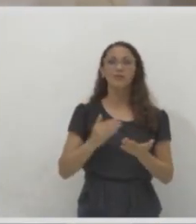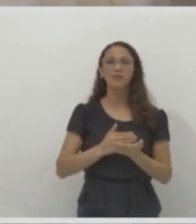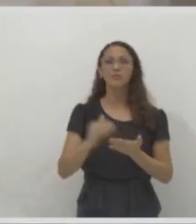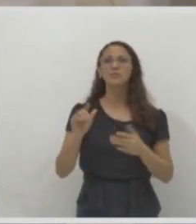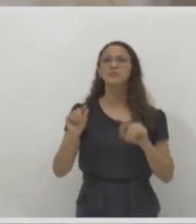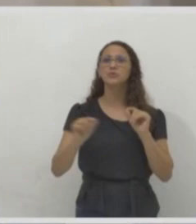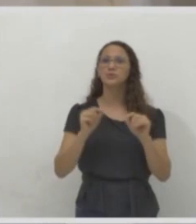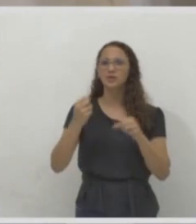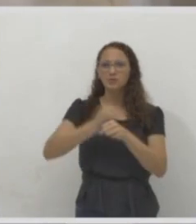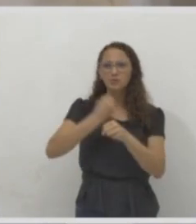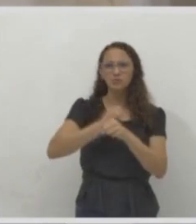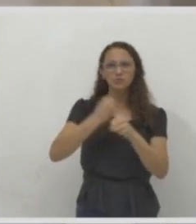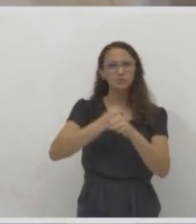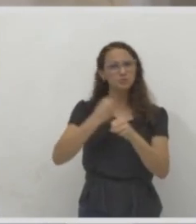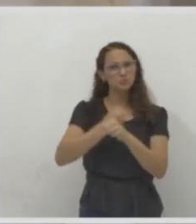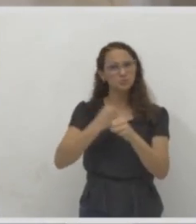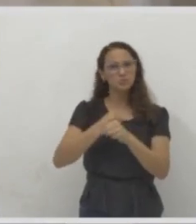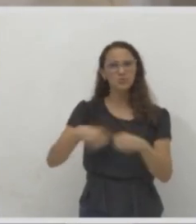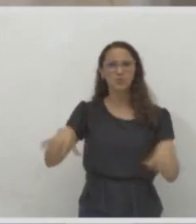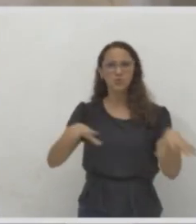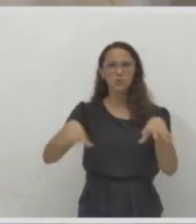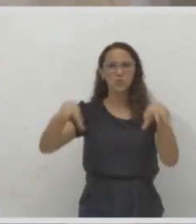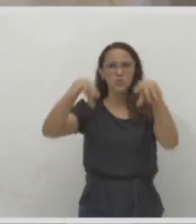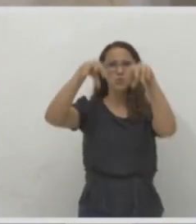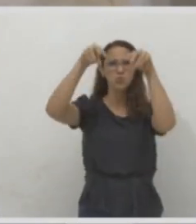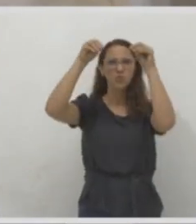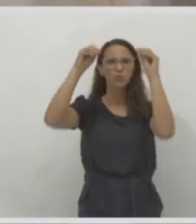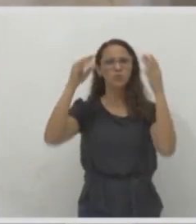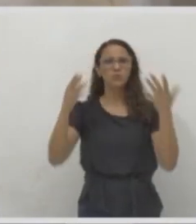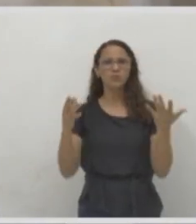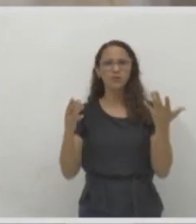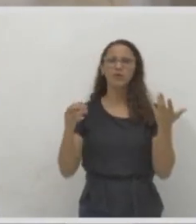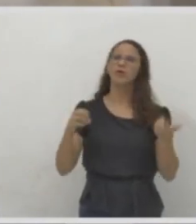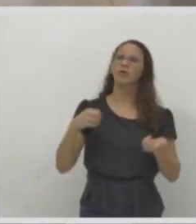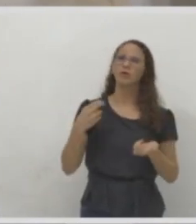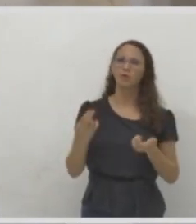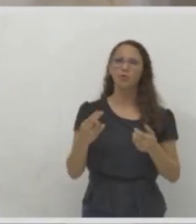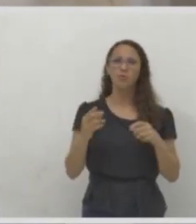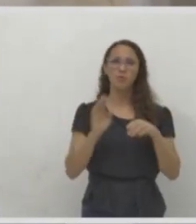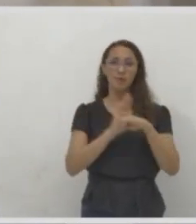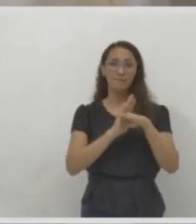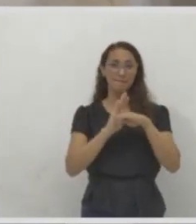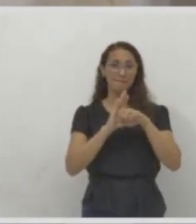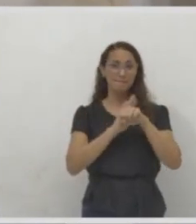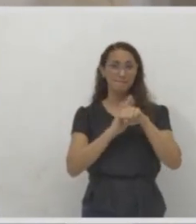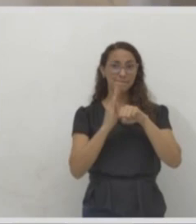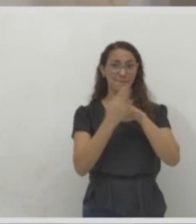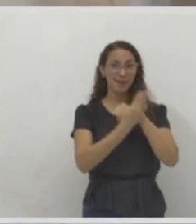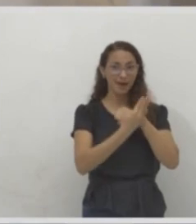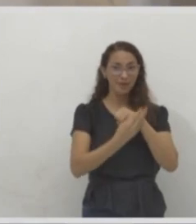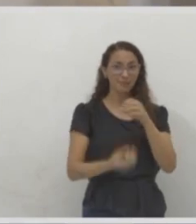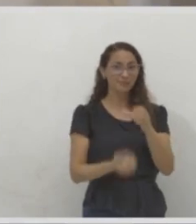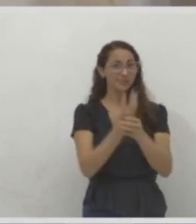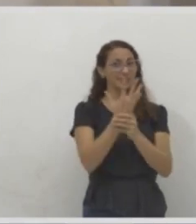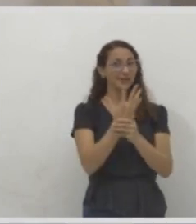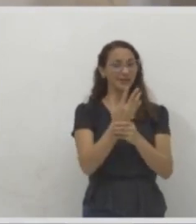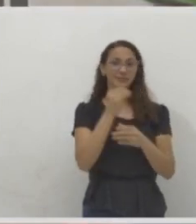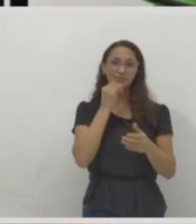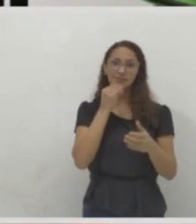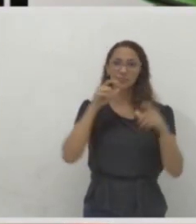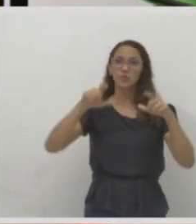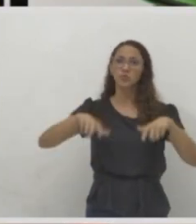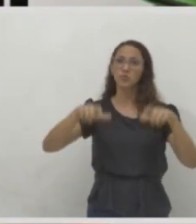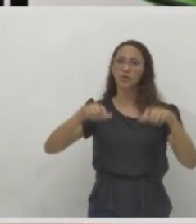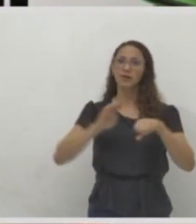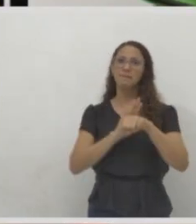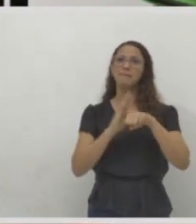pavimentadas ruas, bairros foram criados. Ó, para vocês terem uma ideia, o bairro do Marco, ele foi criado nesse momento aí,